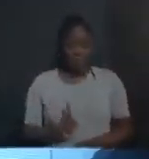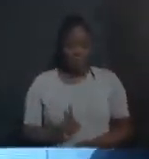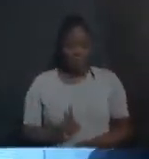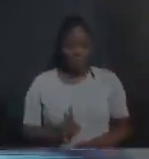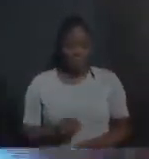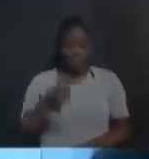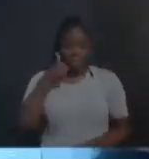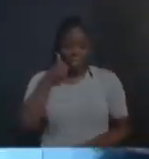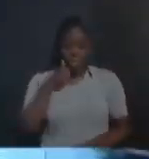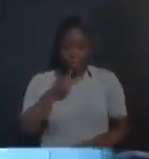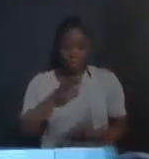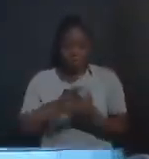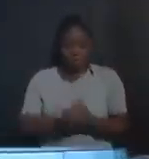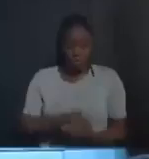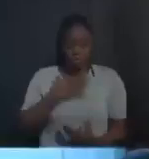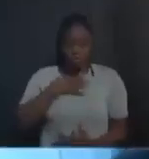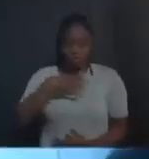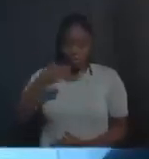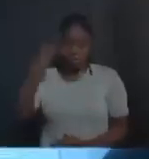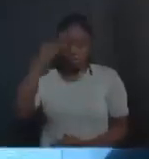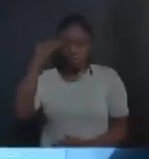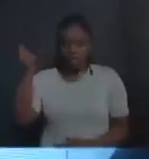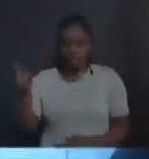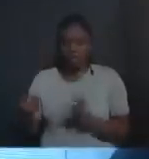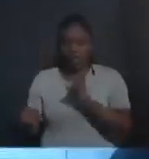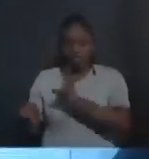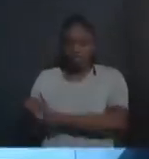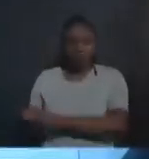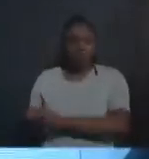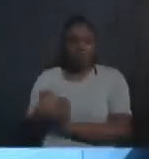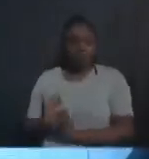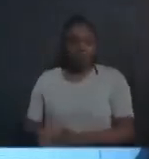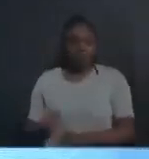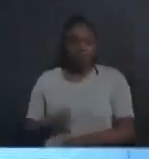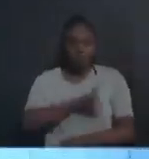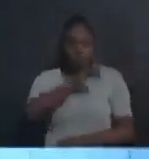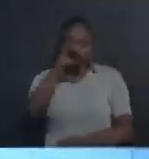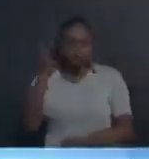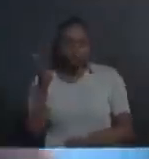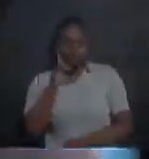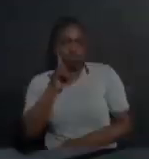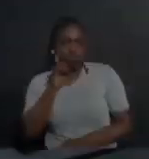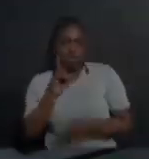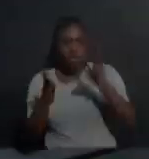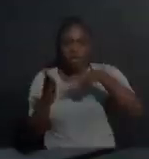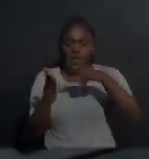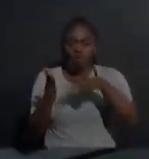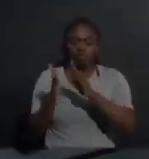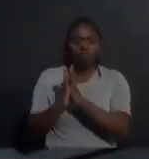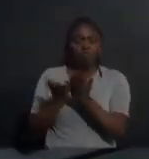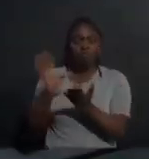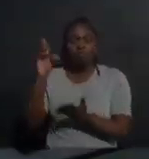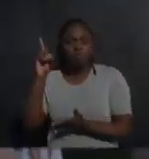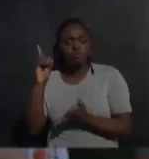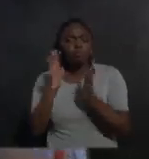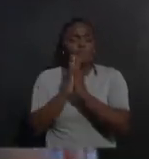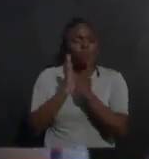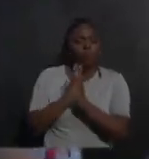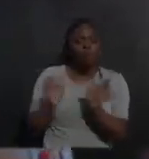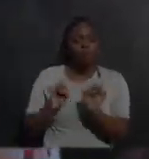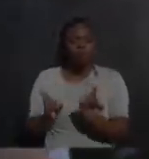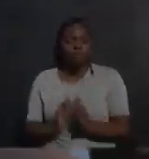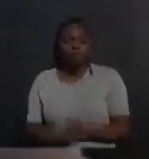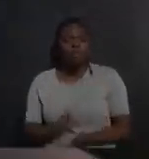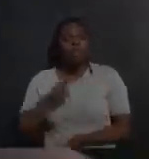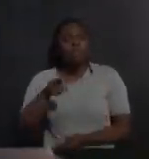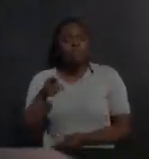A minha mulher e meus filhos estão sentados ali, eles sabem. Se nos dias que eu estava nos Estados Unidos agora eu li minha Bíblia ou não. Se eu orei ou não. Você consegue orar,